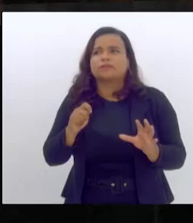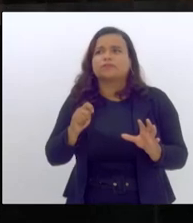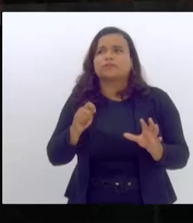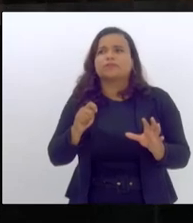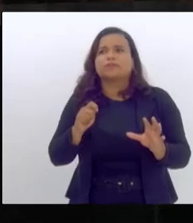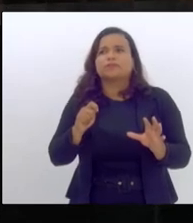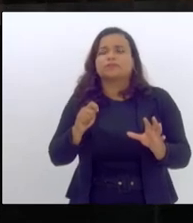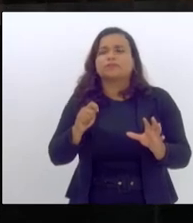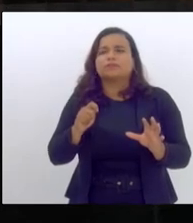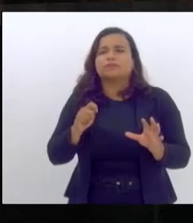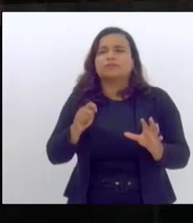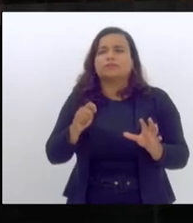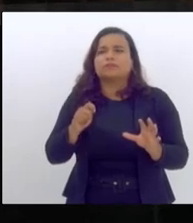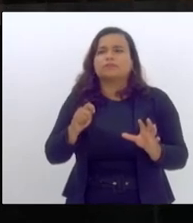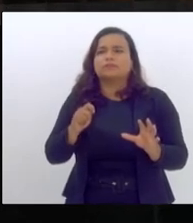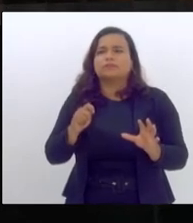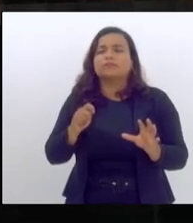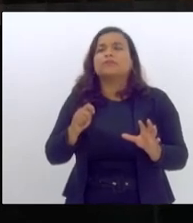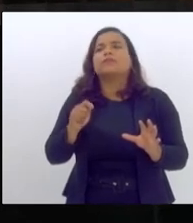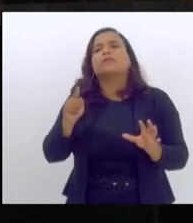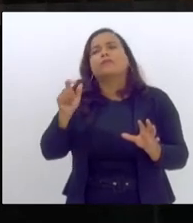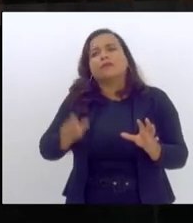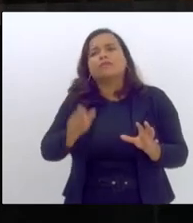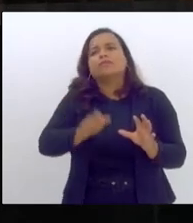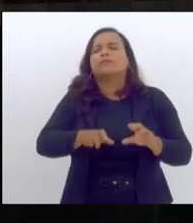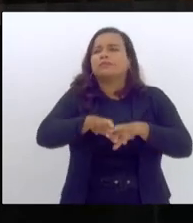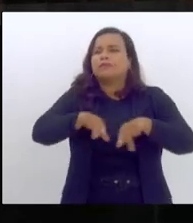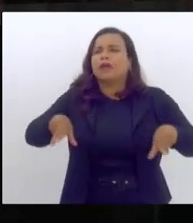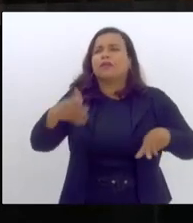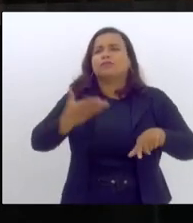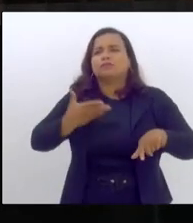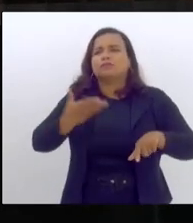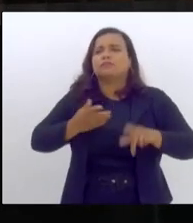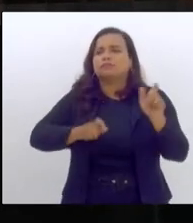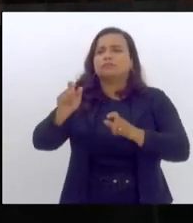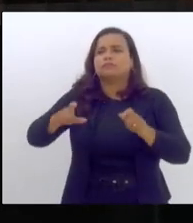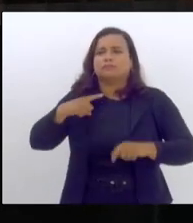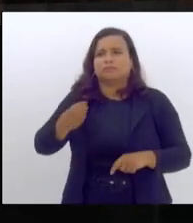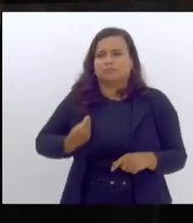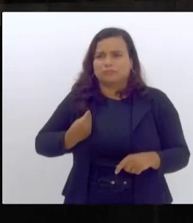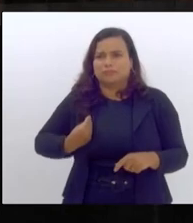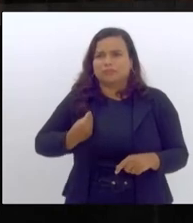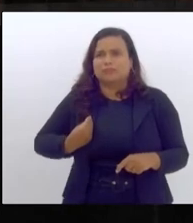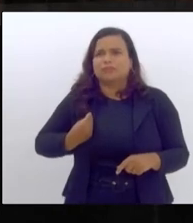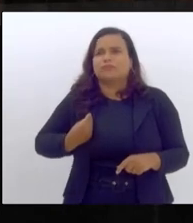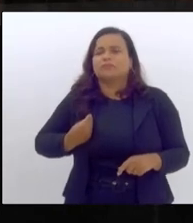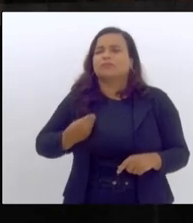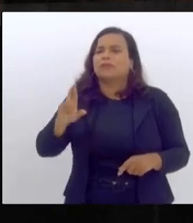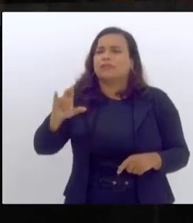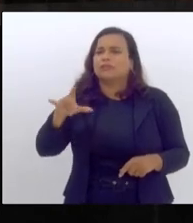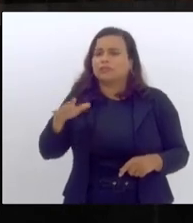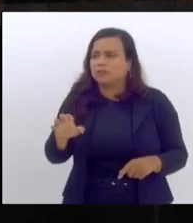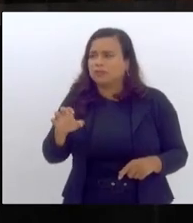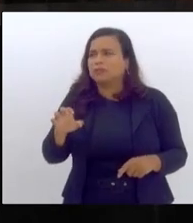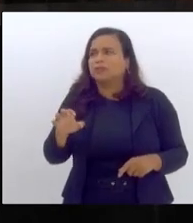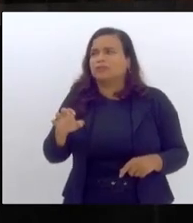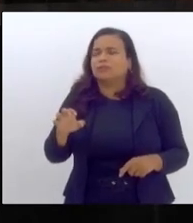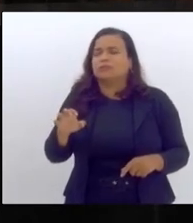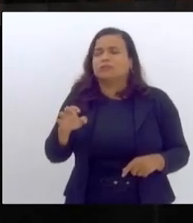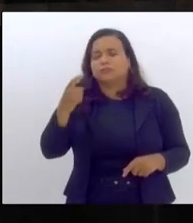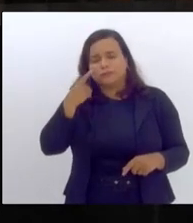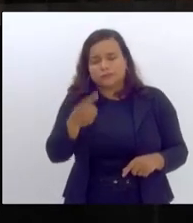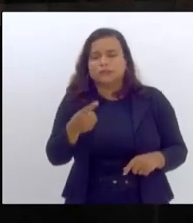bom, não estou vendo todas aqui, mas várias companheiras aqui, enfermeira Rejane,